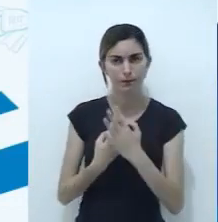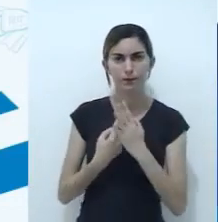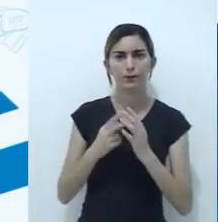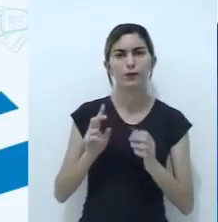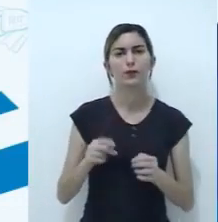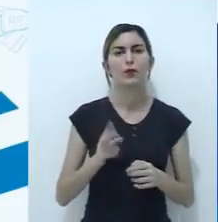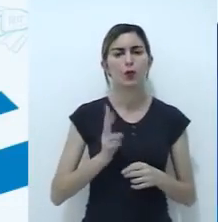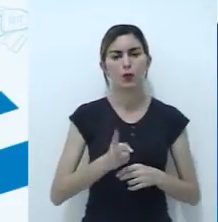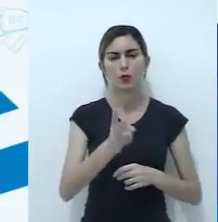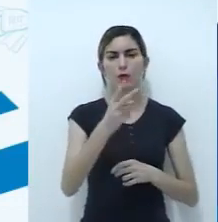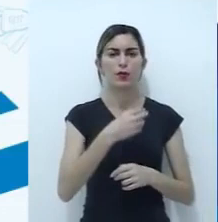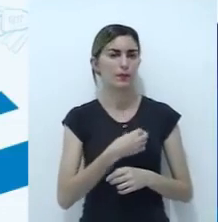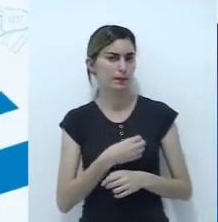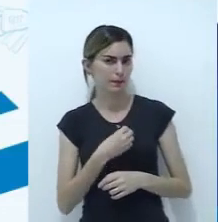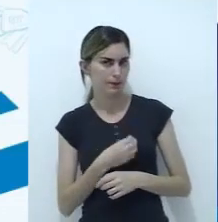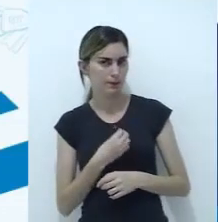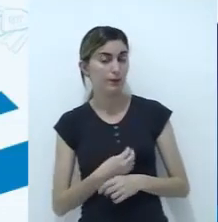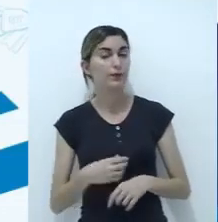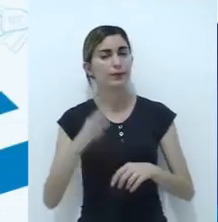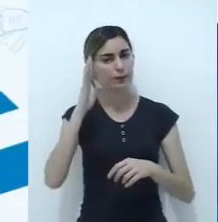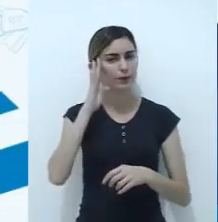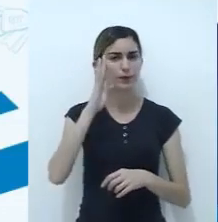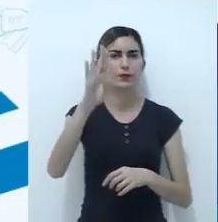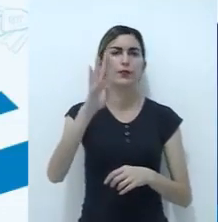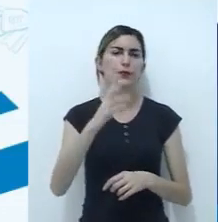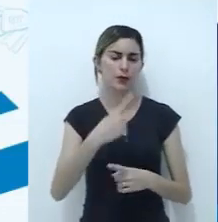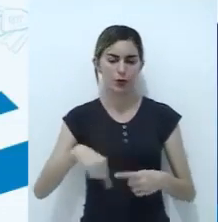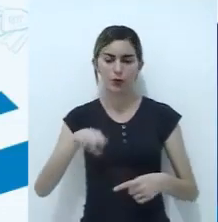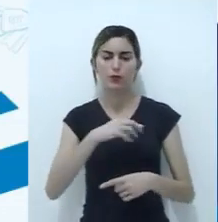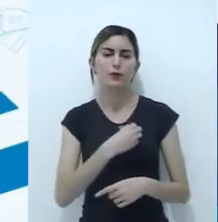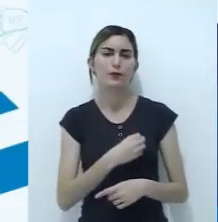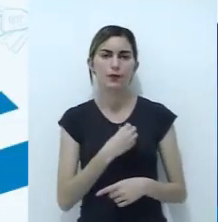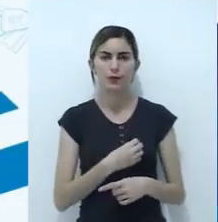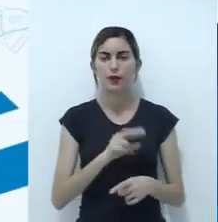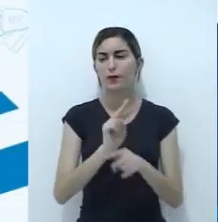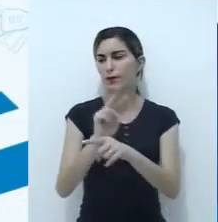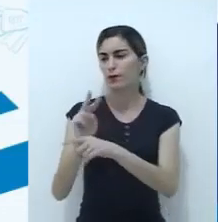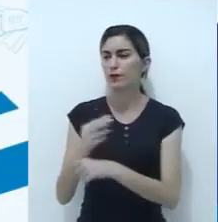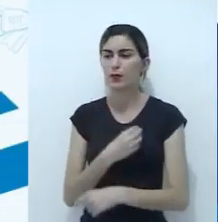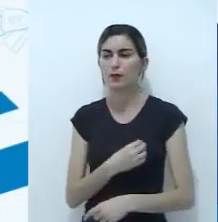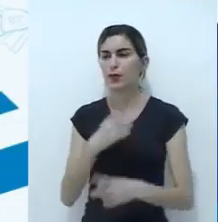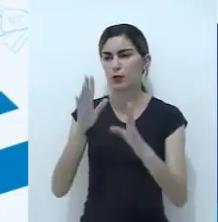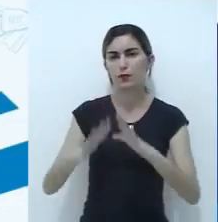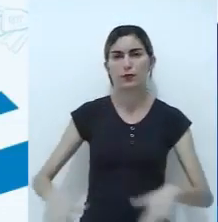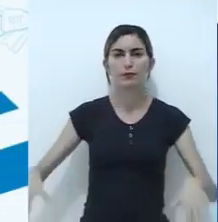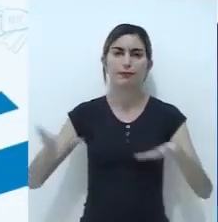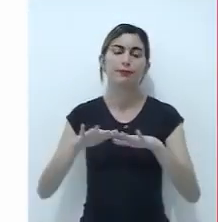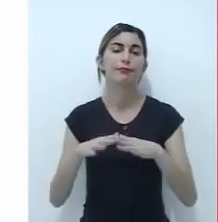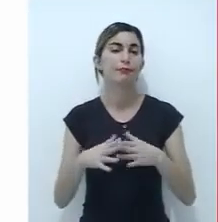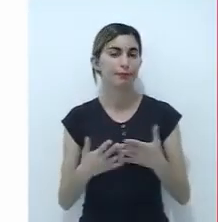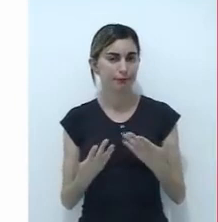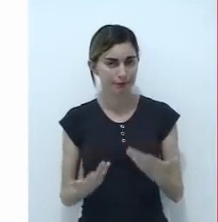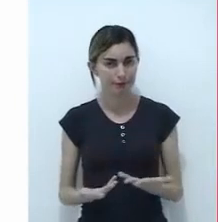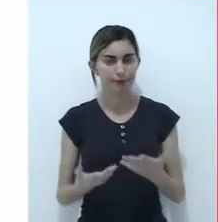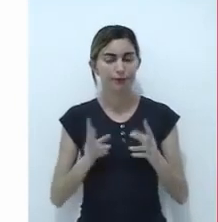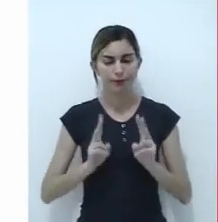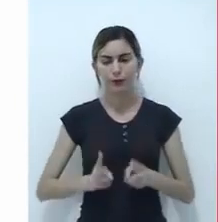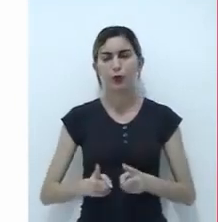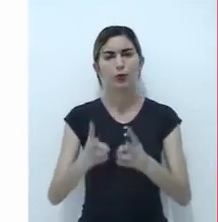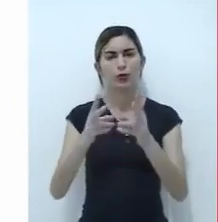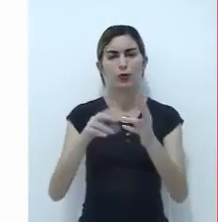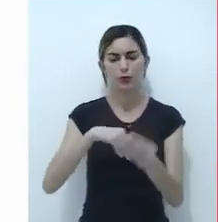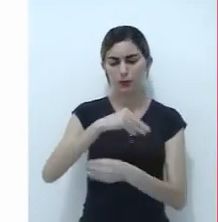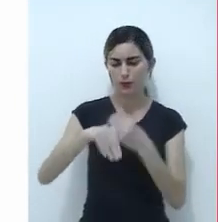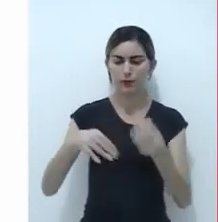procurar manter a vida, principalmente a nossa vida e a vida das pessoas que amamos. Continuando